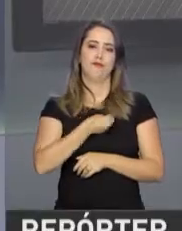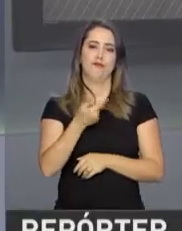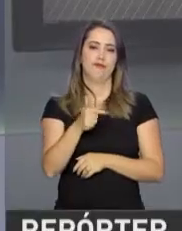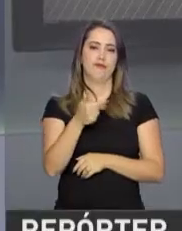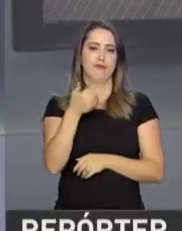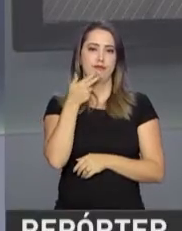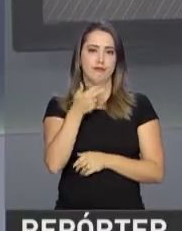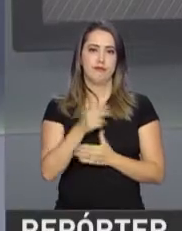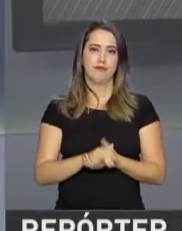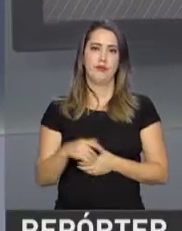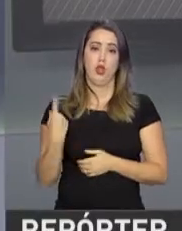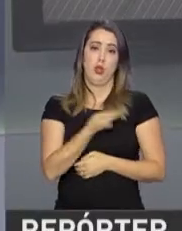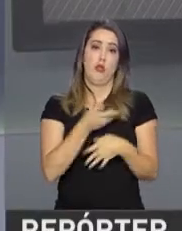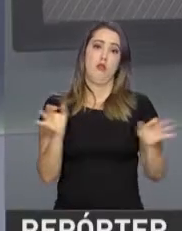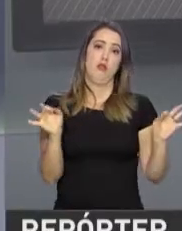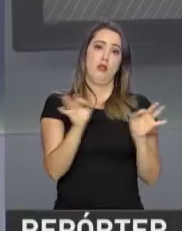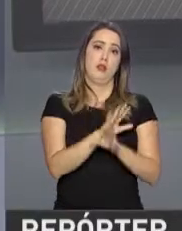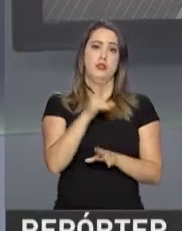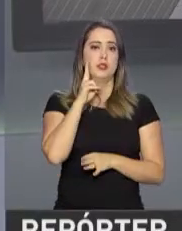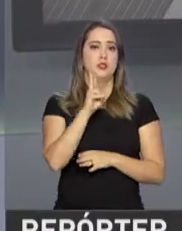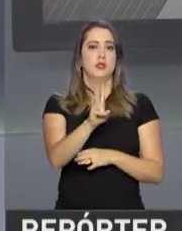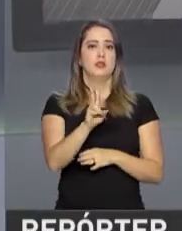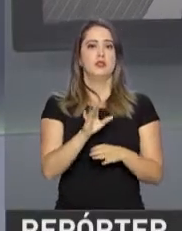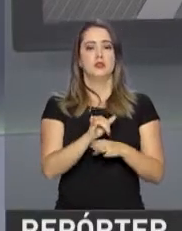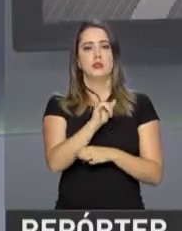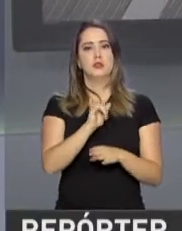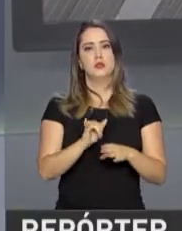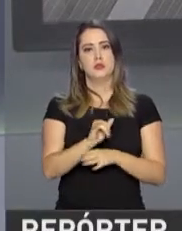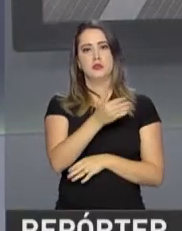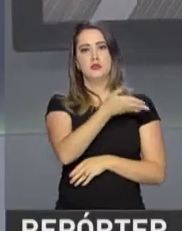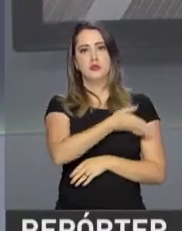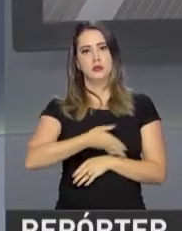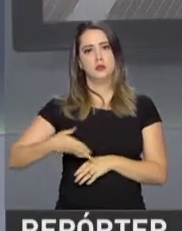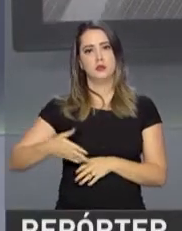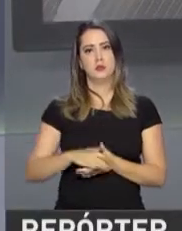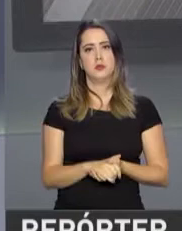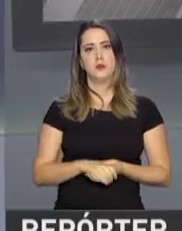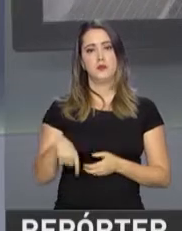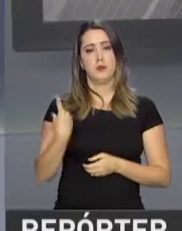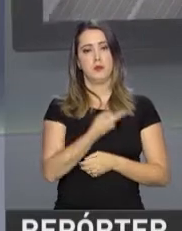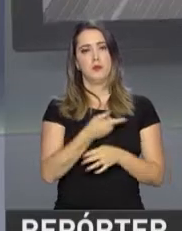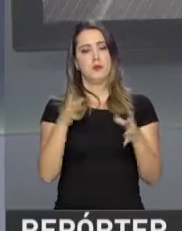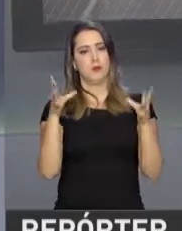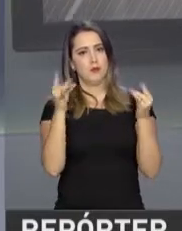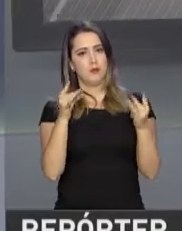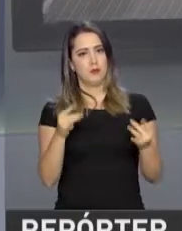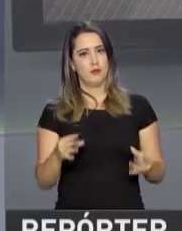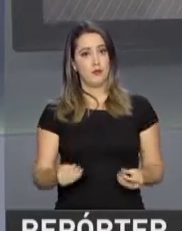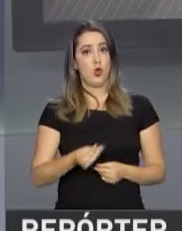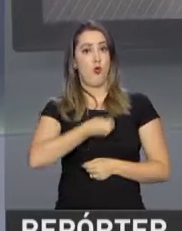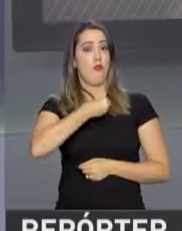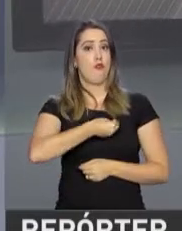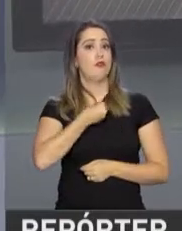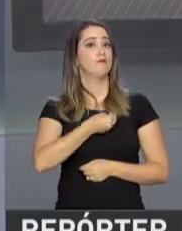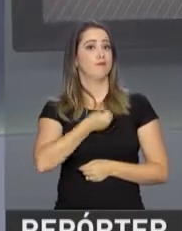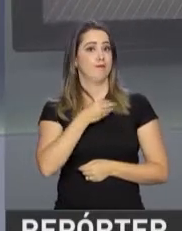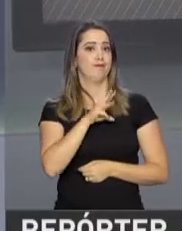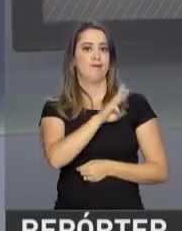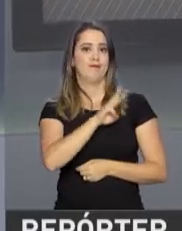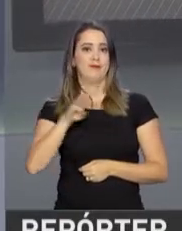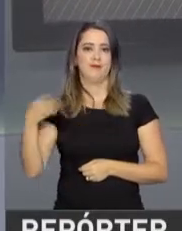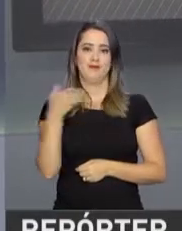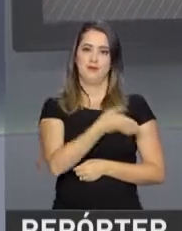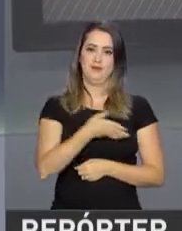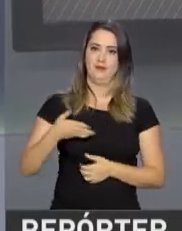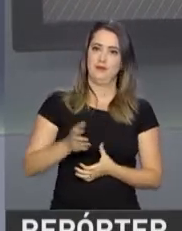e nós ficamos por aqui você pode rever todas as reportagens no youtube e acompanhar a nossa programação ao vivo também pela